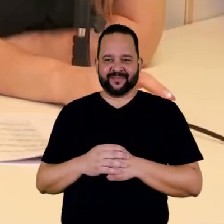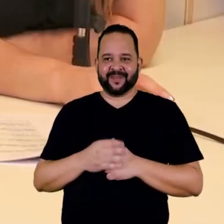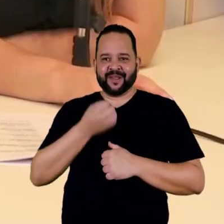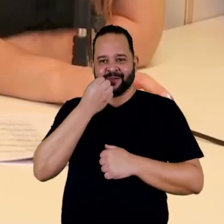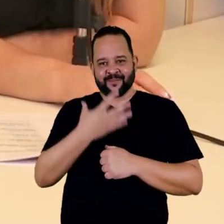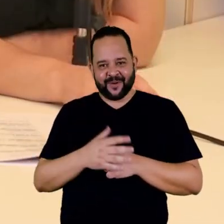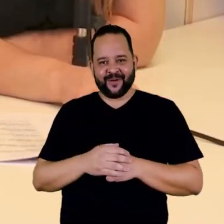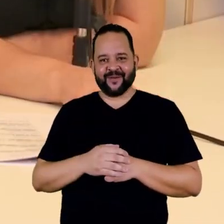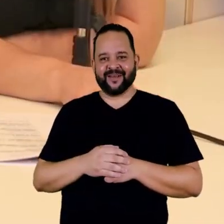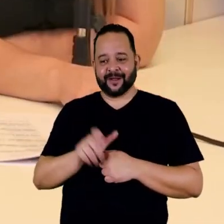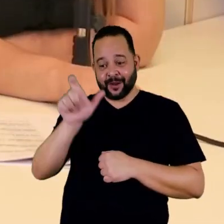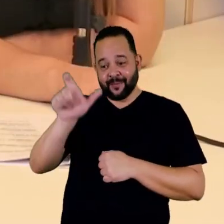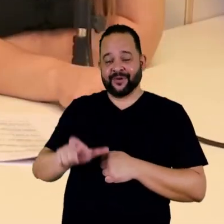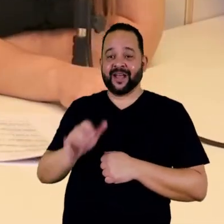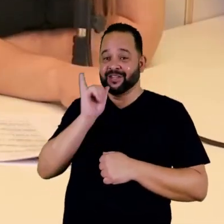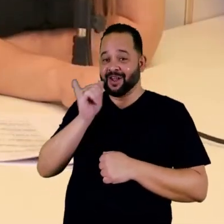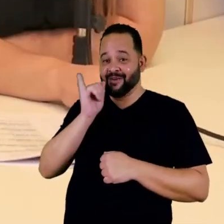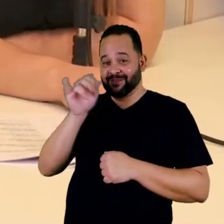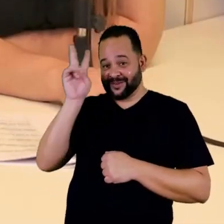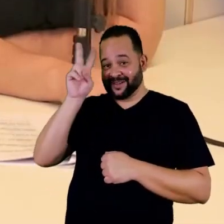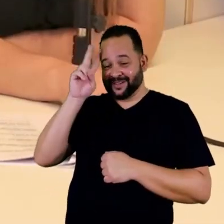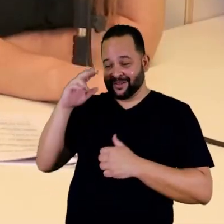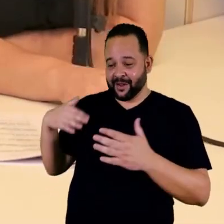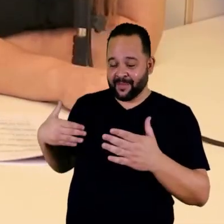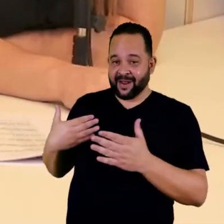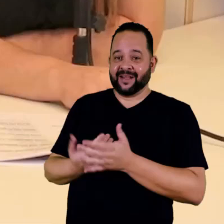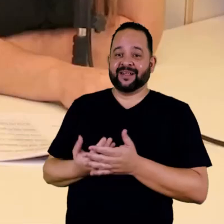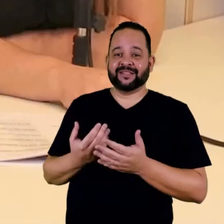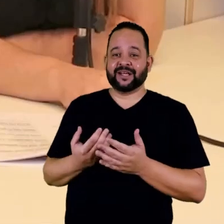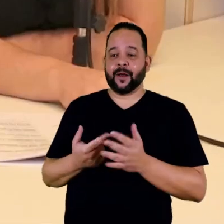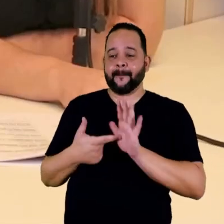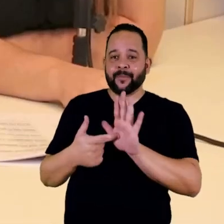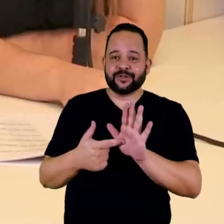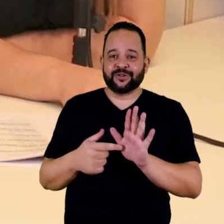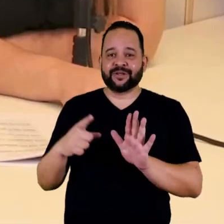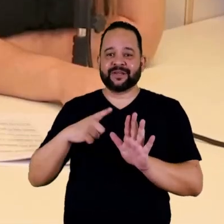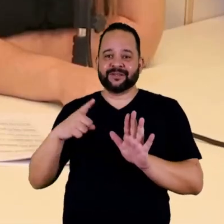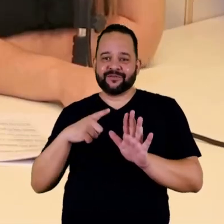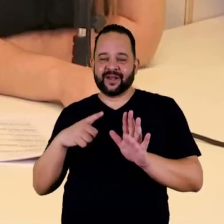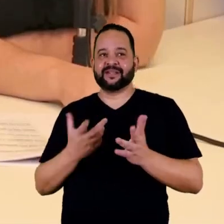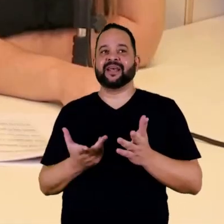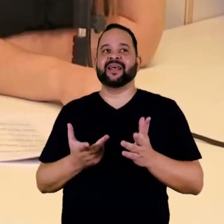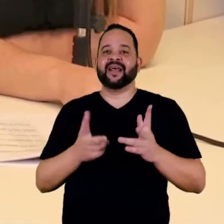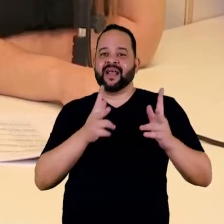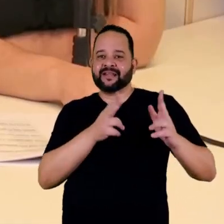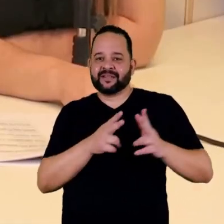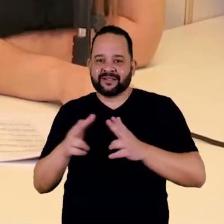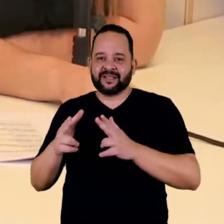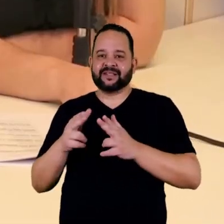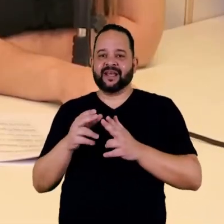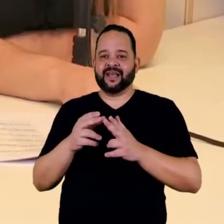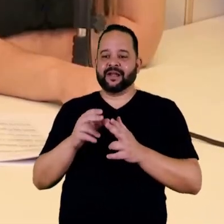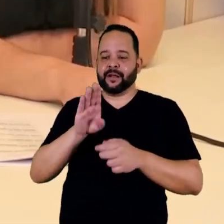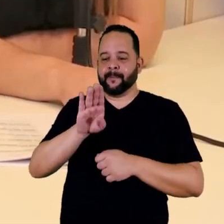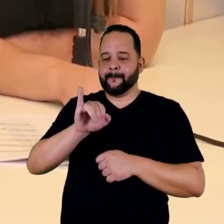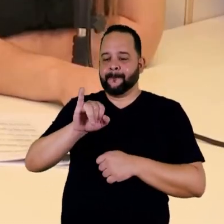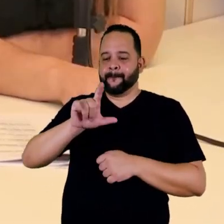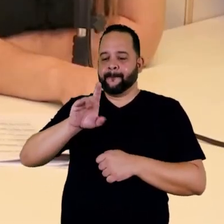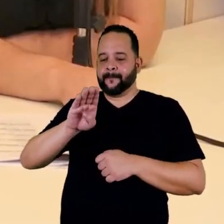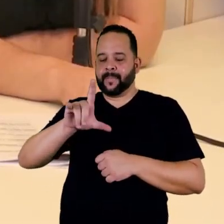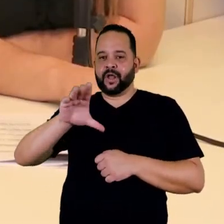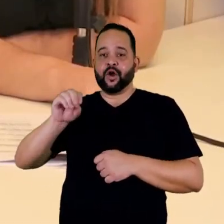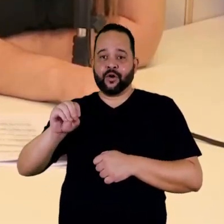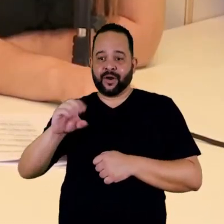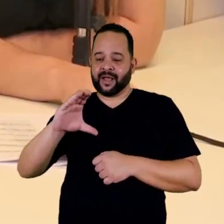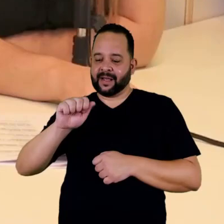María já contou aqui a sua história pra gente já deu um gostinho do que vem por aí na nova série do biblion cast chamada minha